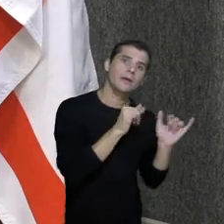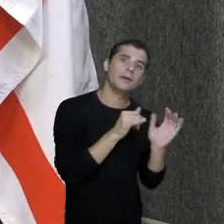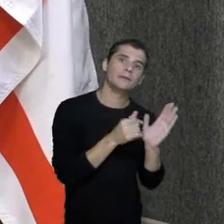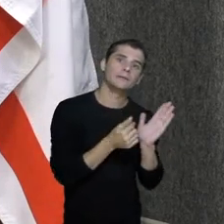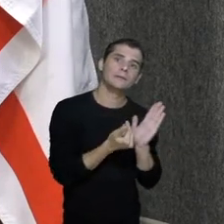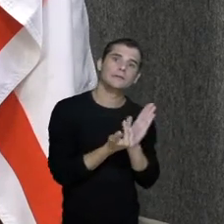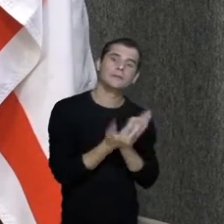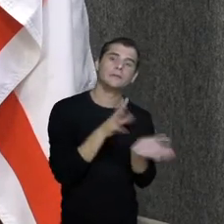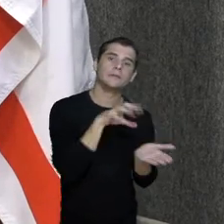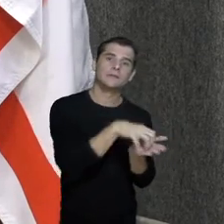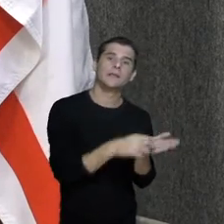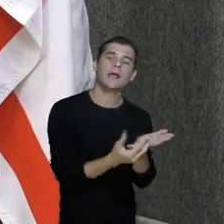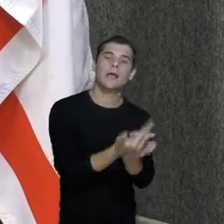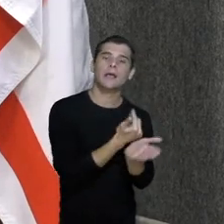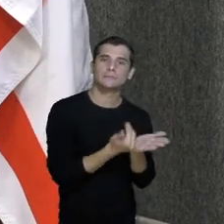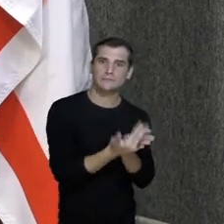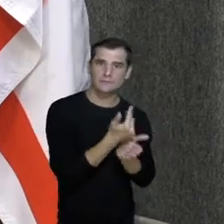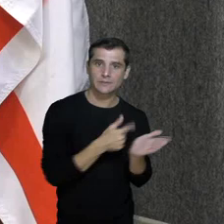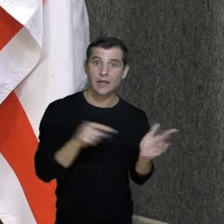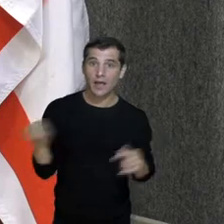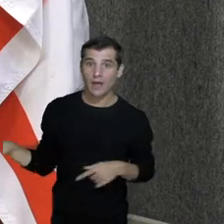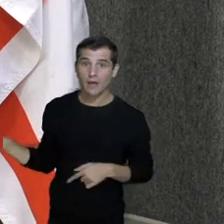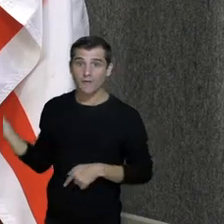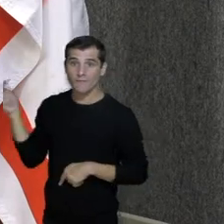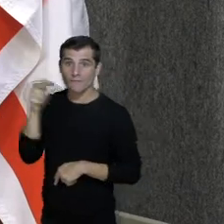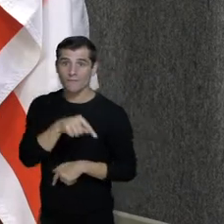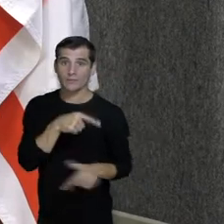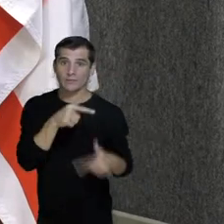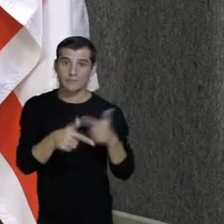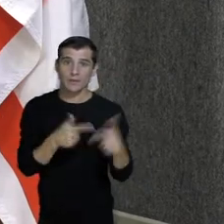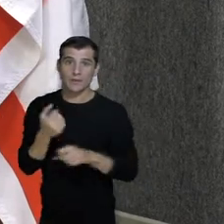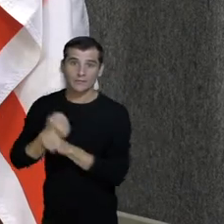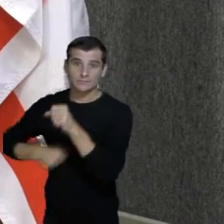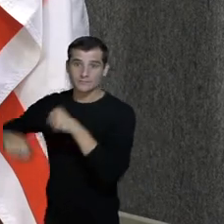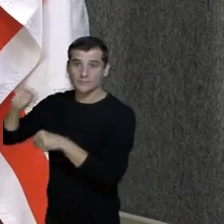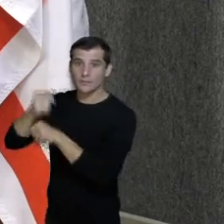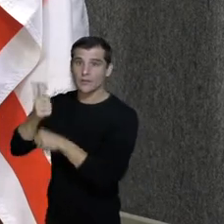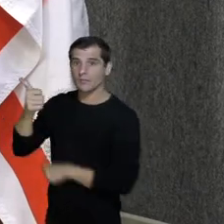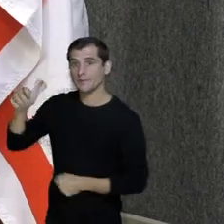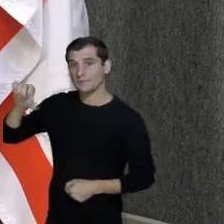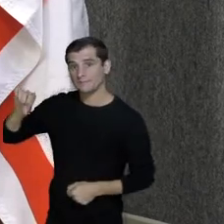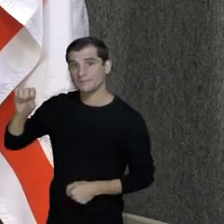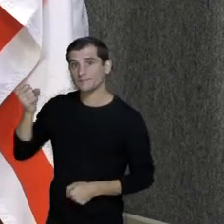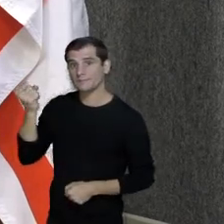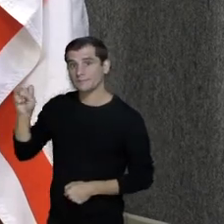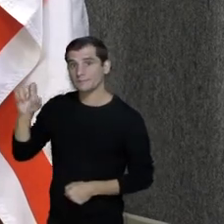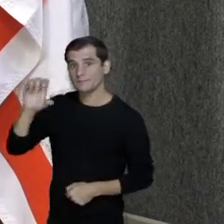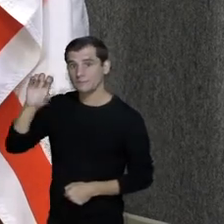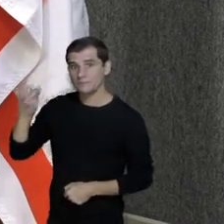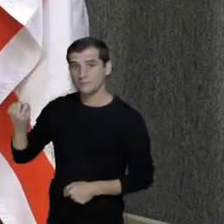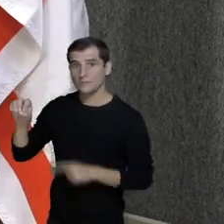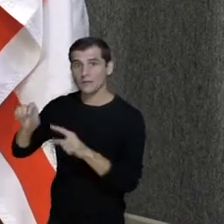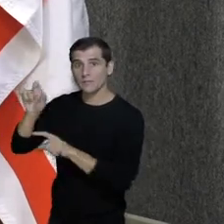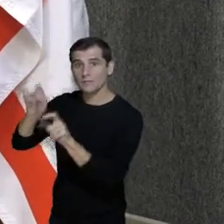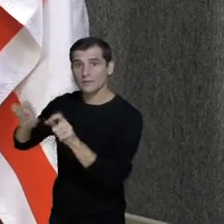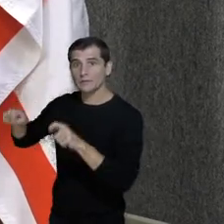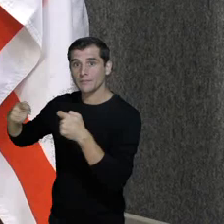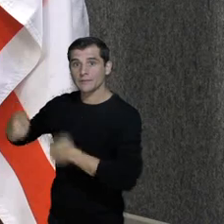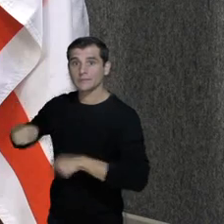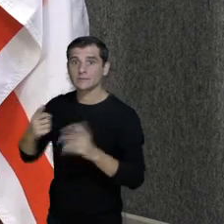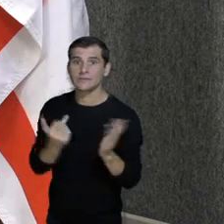na propaganda porque em 1980 antes dos computadores 86 precisava de pessoas que